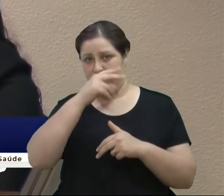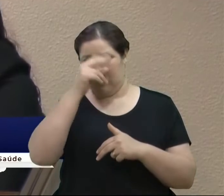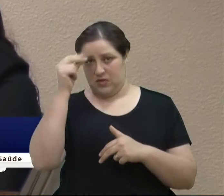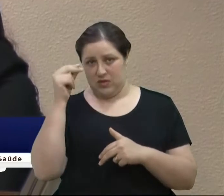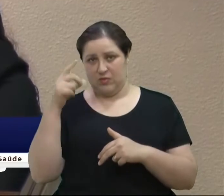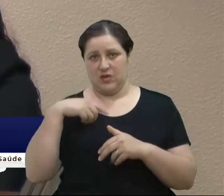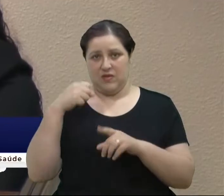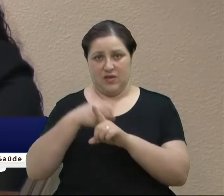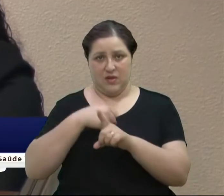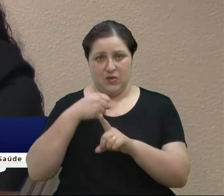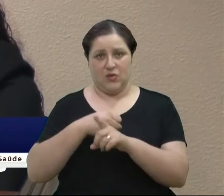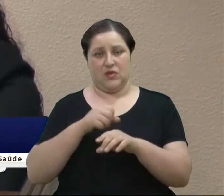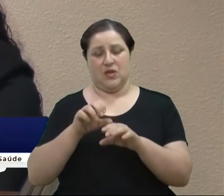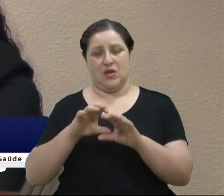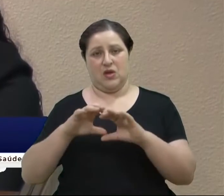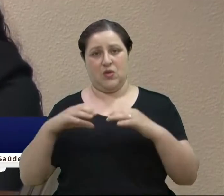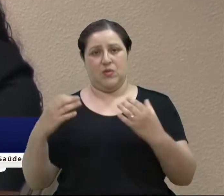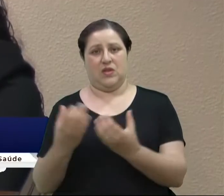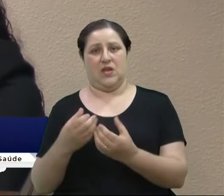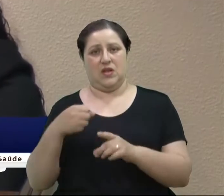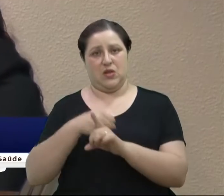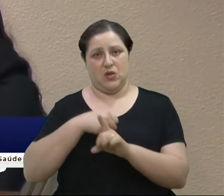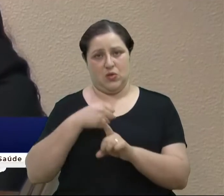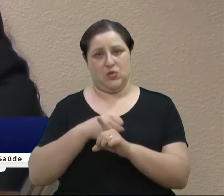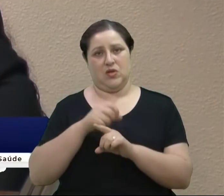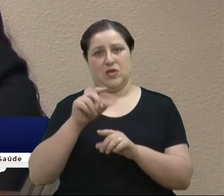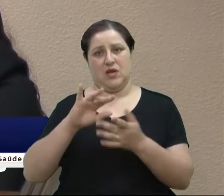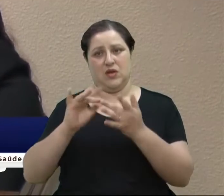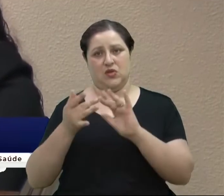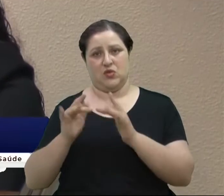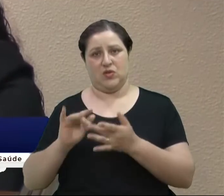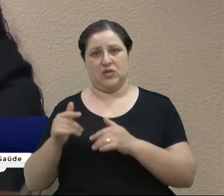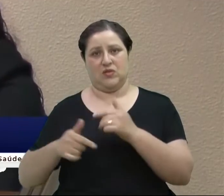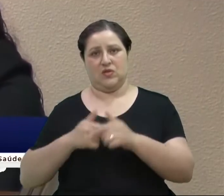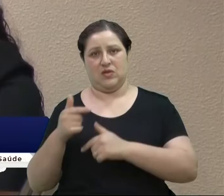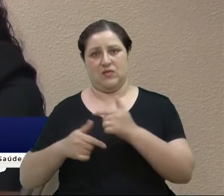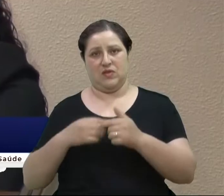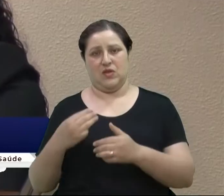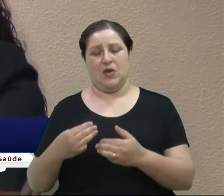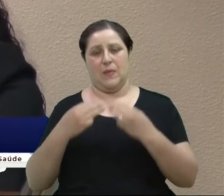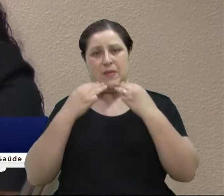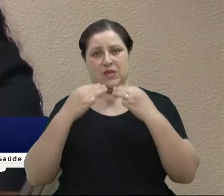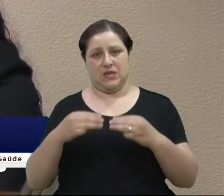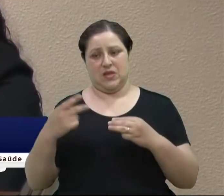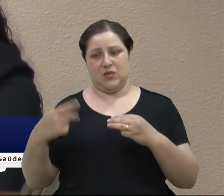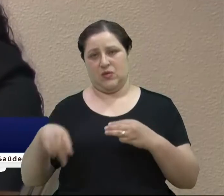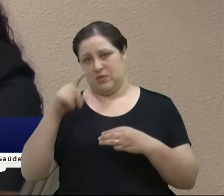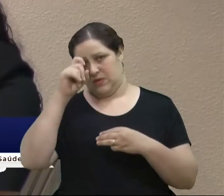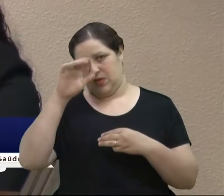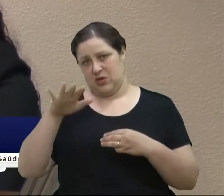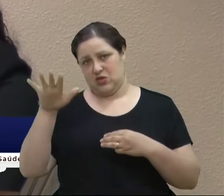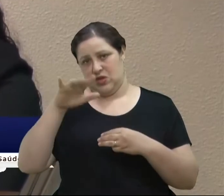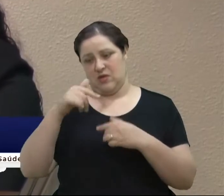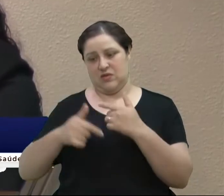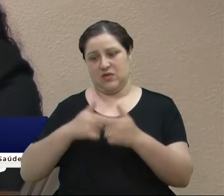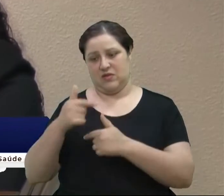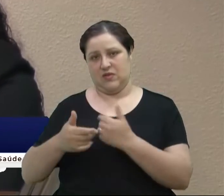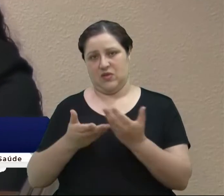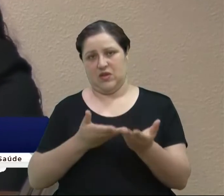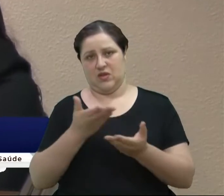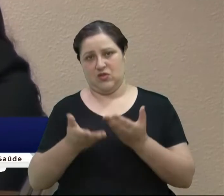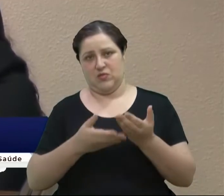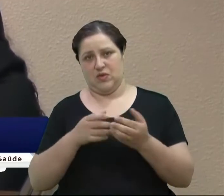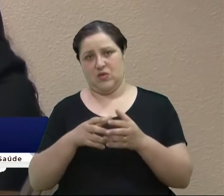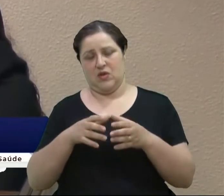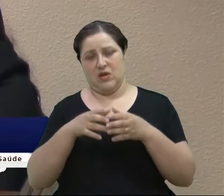da articulação e do serviço que é desempenhado pelo hospital, pela missão que ele tem, pelo serviço que ele presta e pela